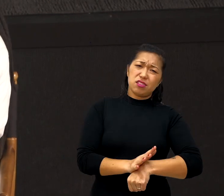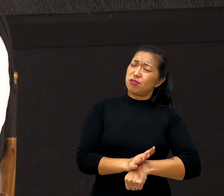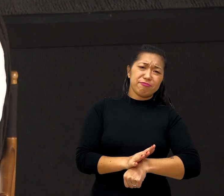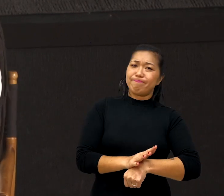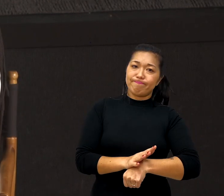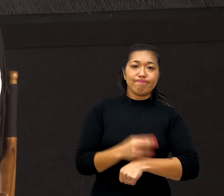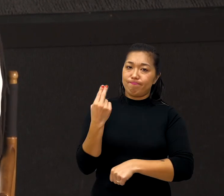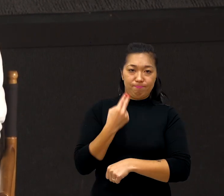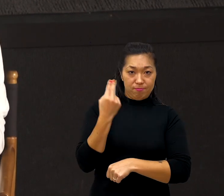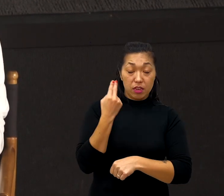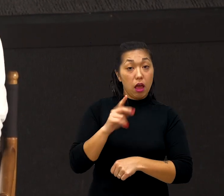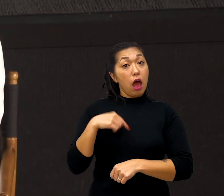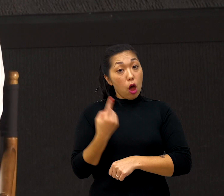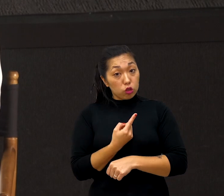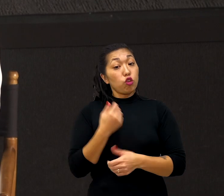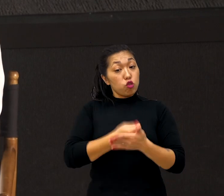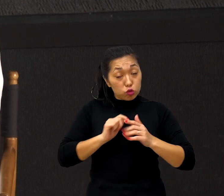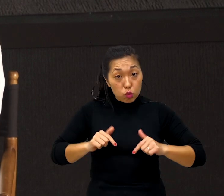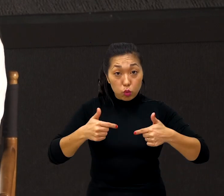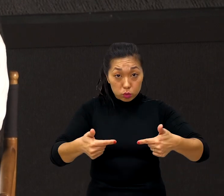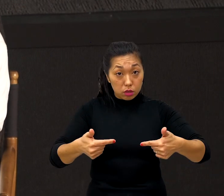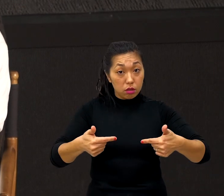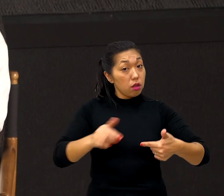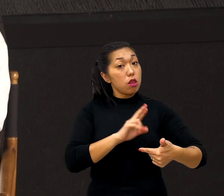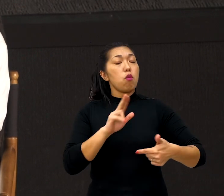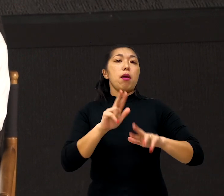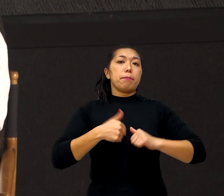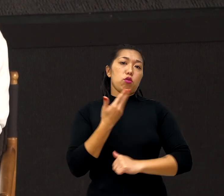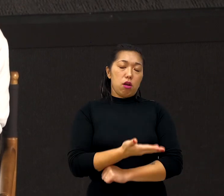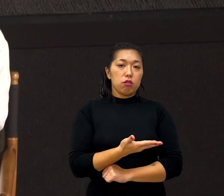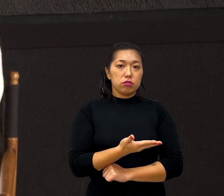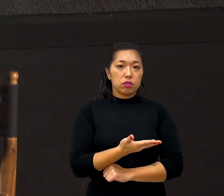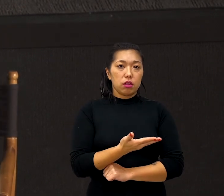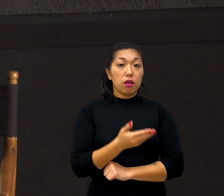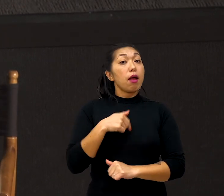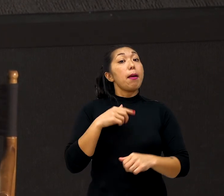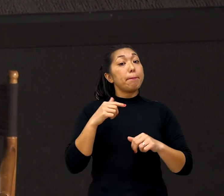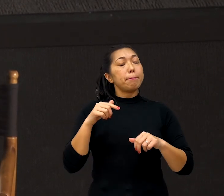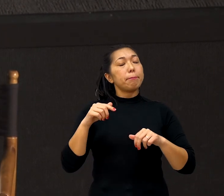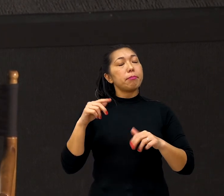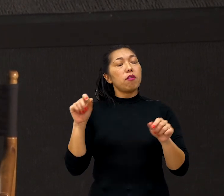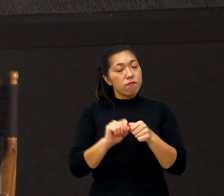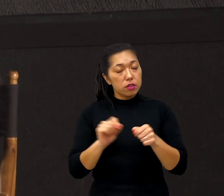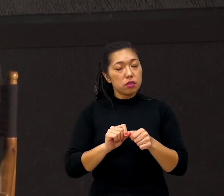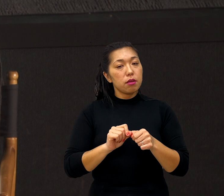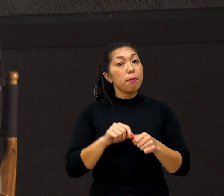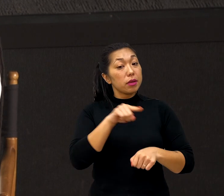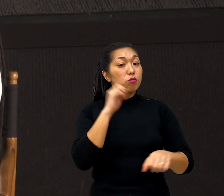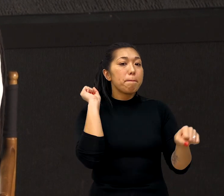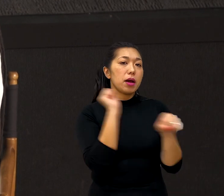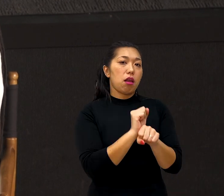Então, a nossa incidência não é pela democracia disso que está aí. É para que isso pare de plantar.